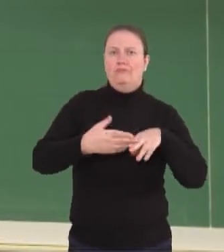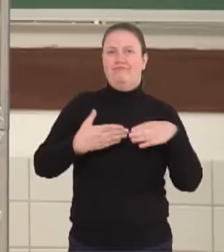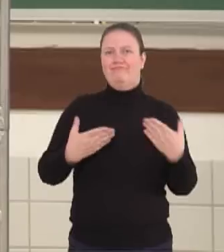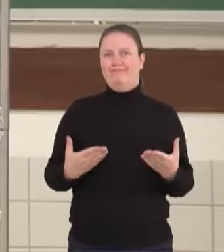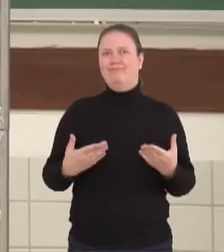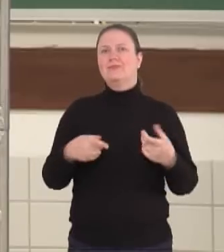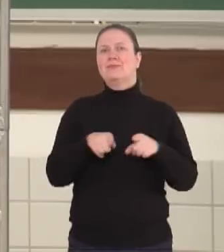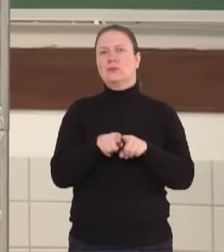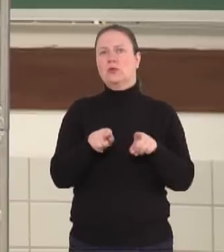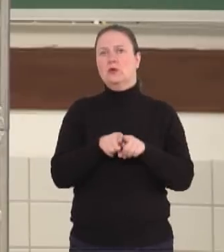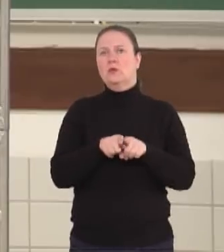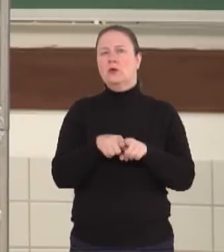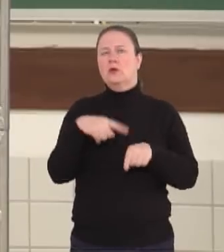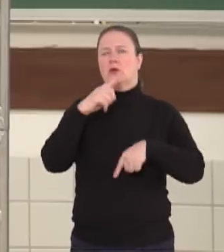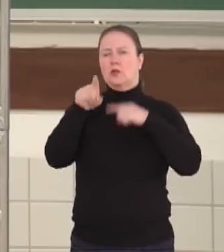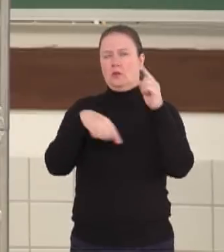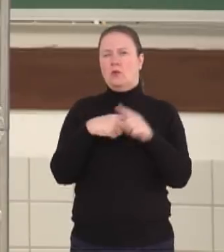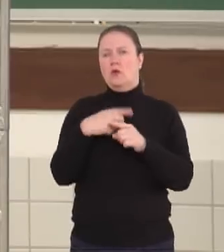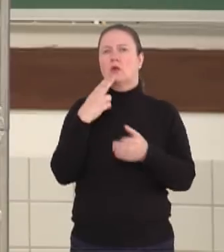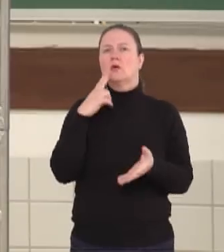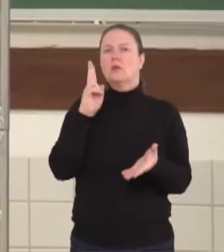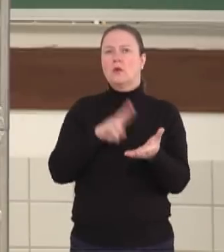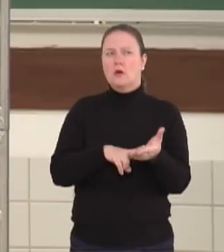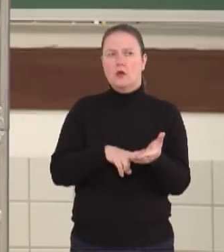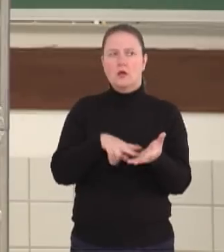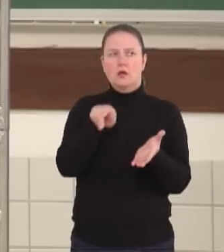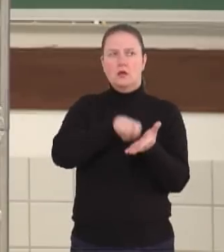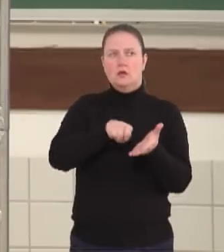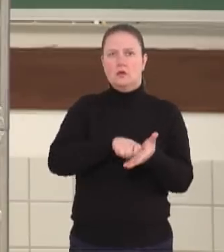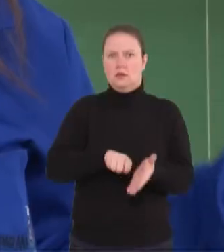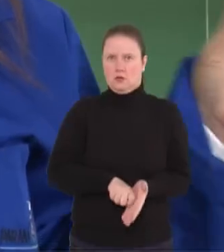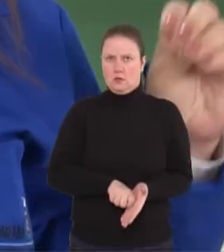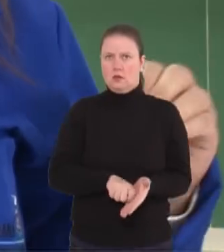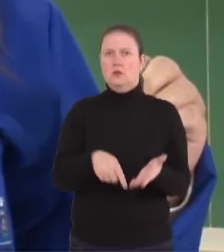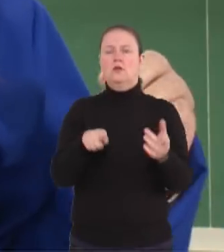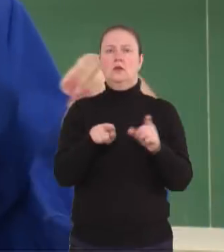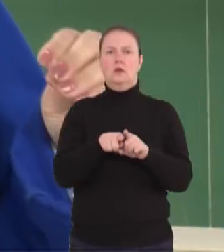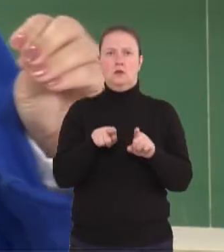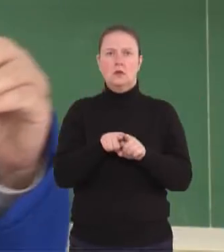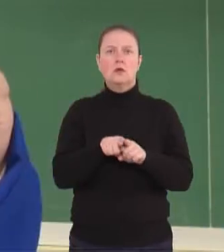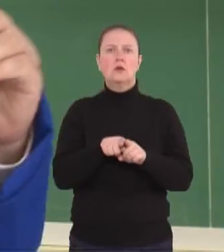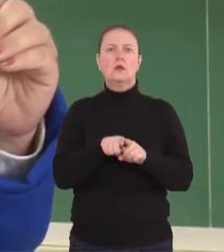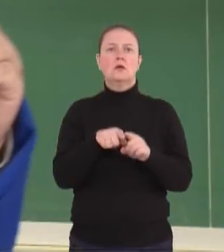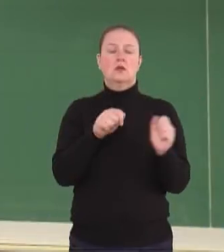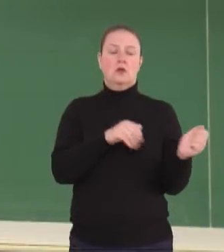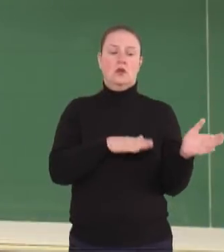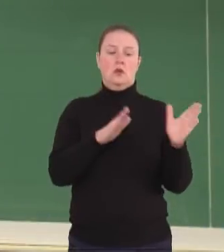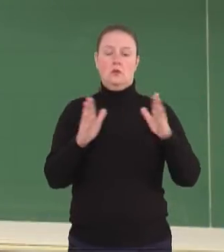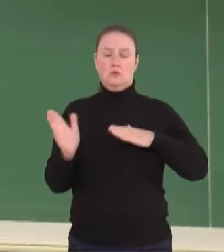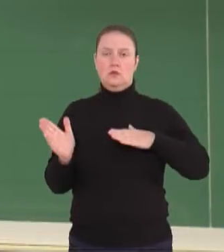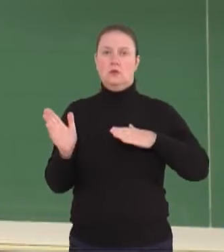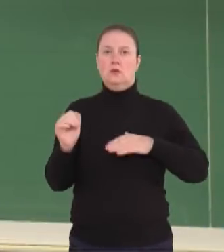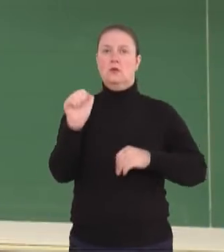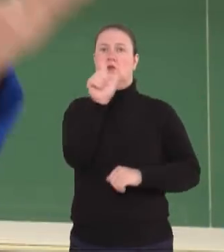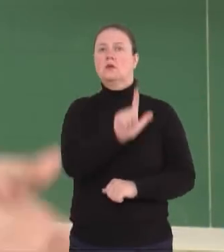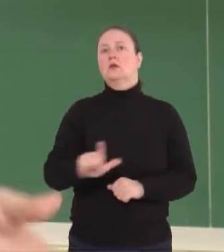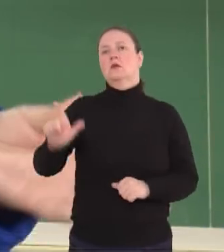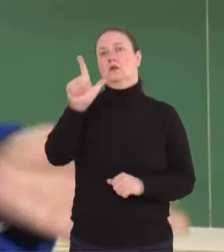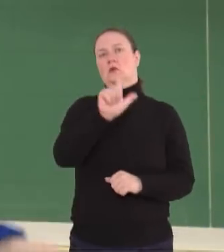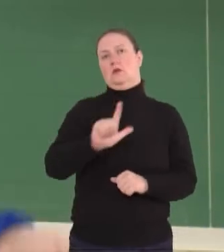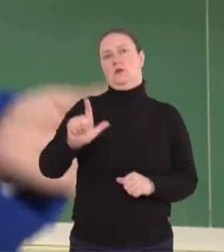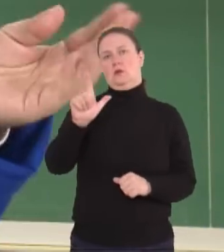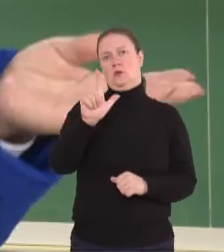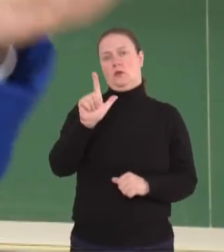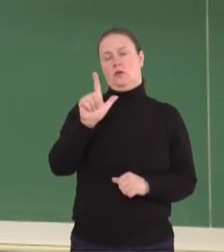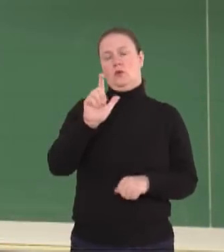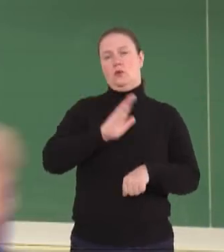gente depois vai ver um pouquinho também a respeito do que ele produziu. Né, no período da literatura que a gente vai chamar de quinhentismo,